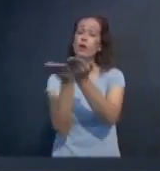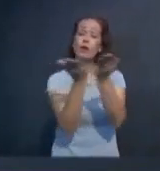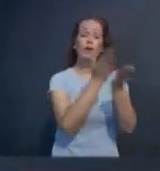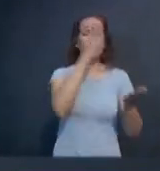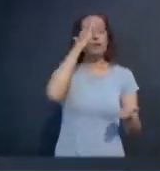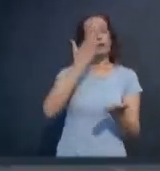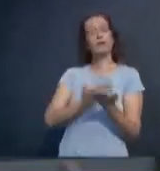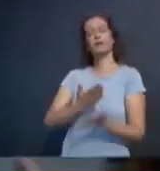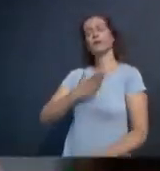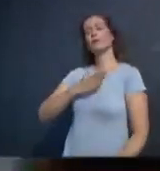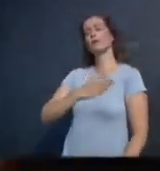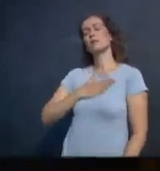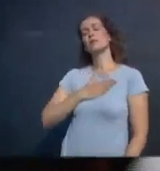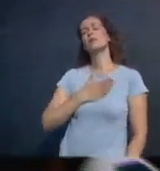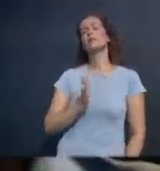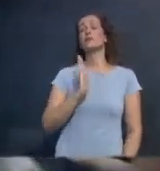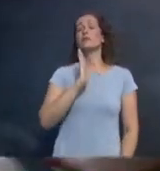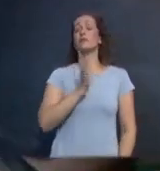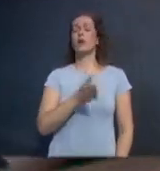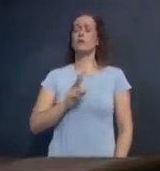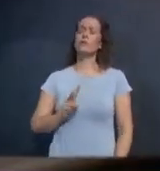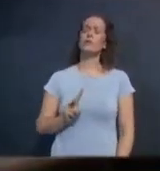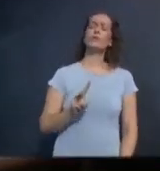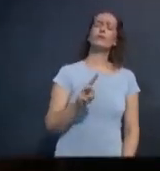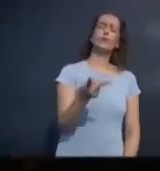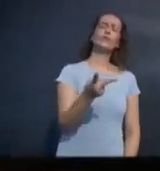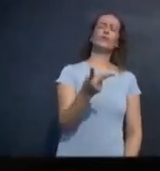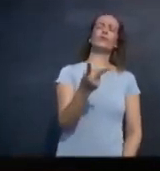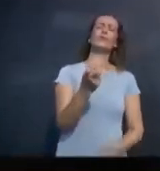Tem mais de 2000 anos que Jesus fez essa oração.